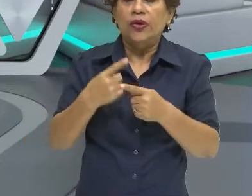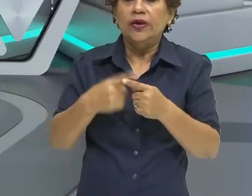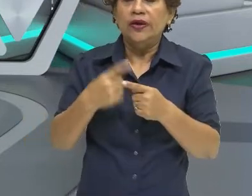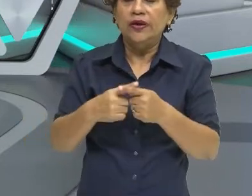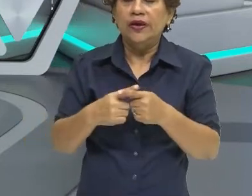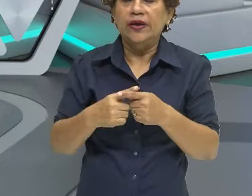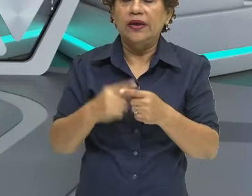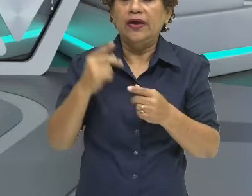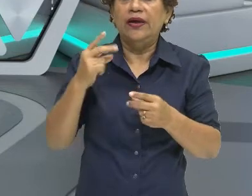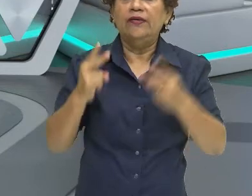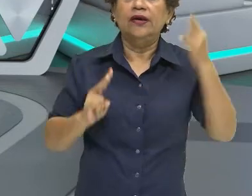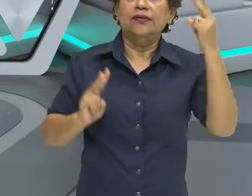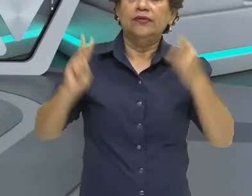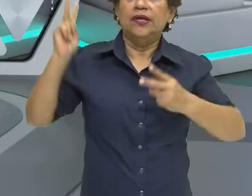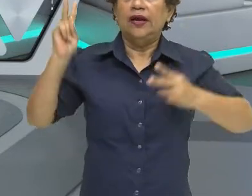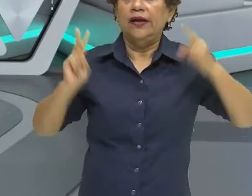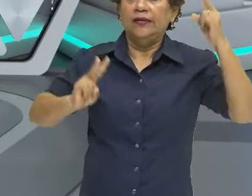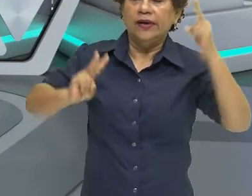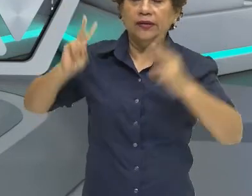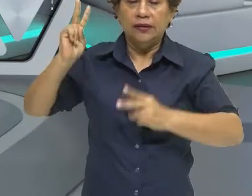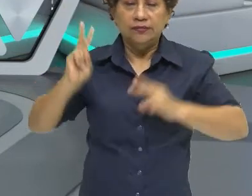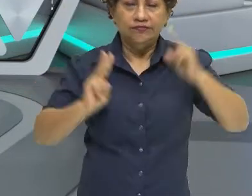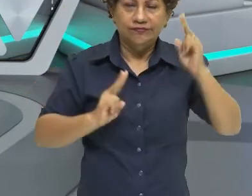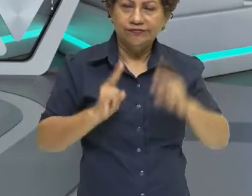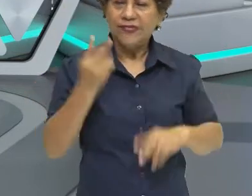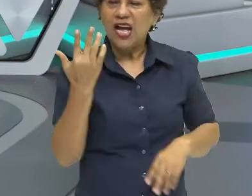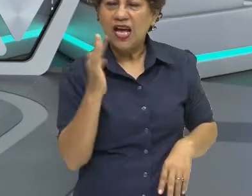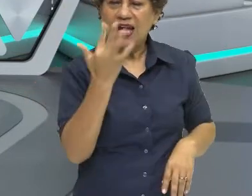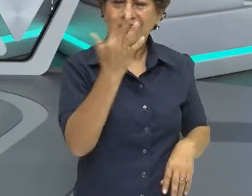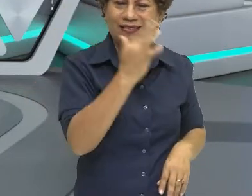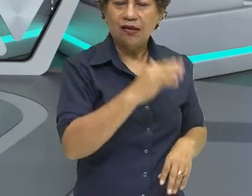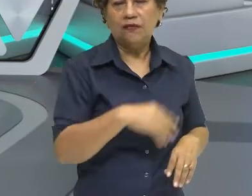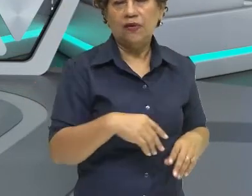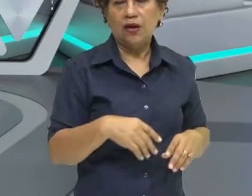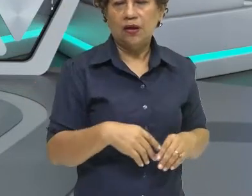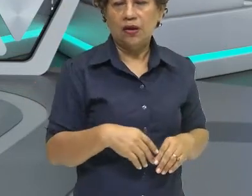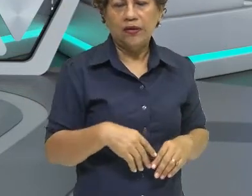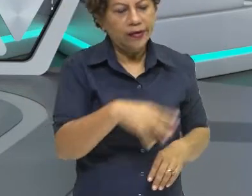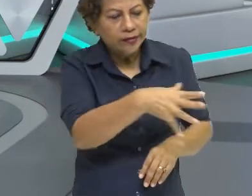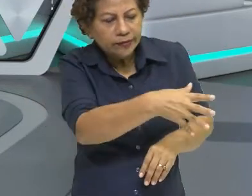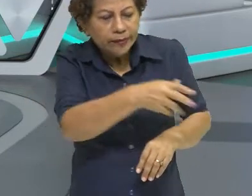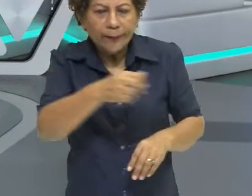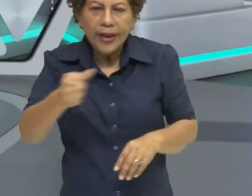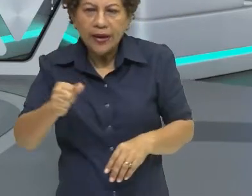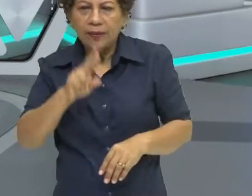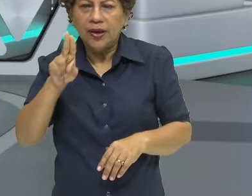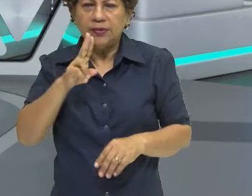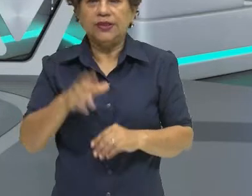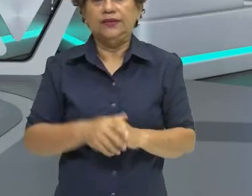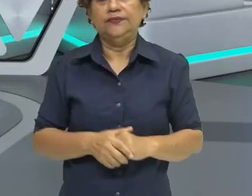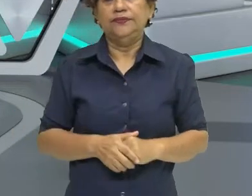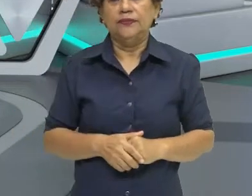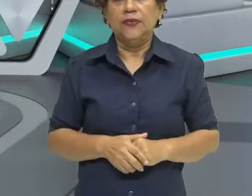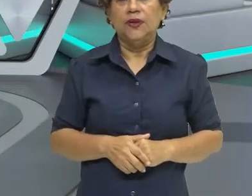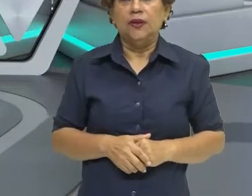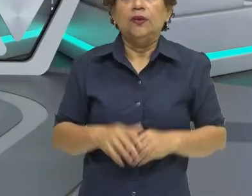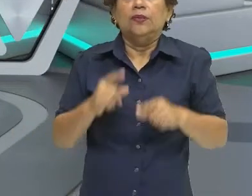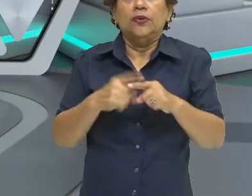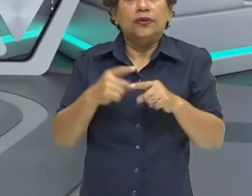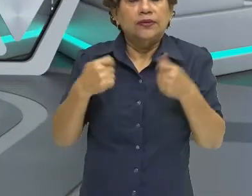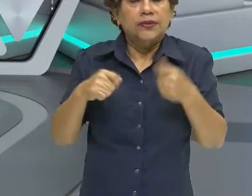Então, aí um elemento típico de apropriação cultural indevida. Porque se você está num contexto, você